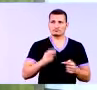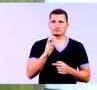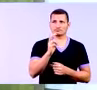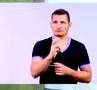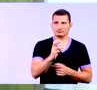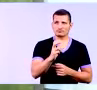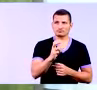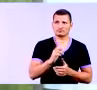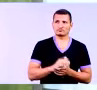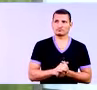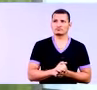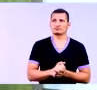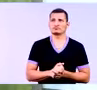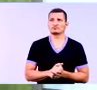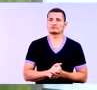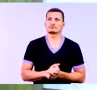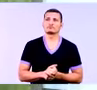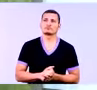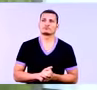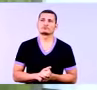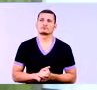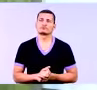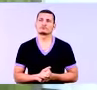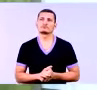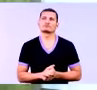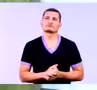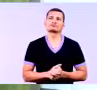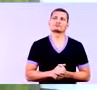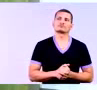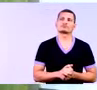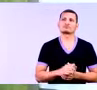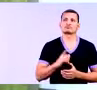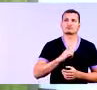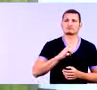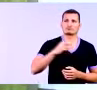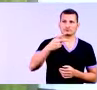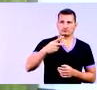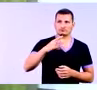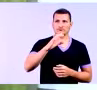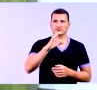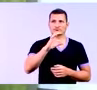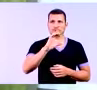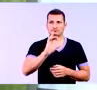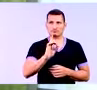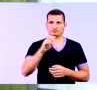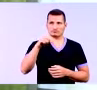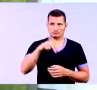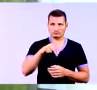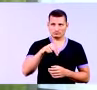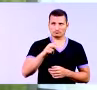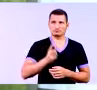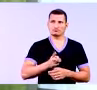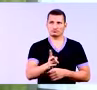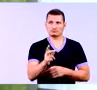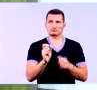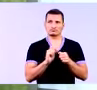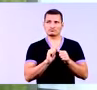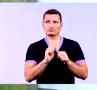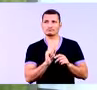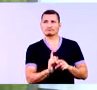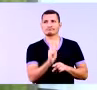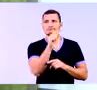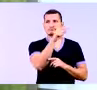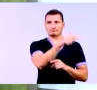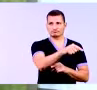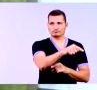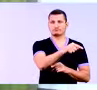fica óbvia depois das outras explicações. Nós temos então os dois casos. O CDN, que sempre faz um acesso externo,